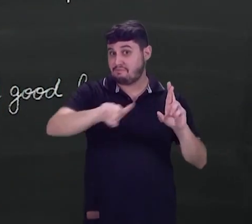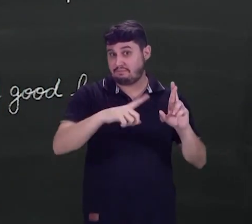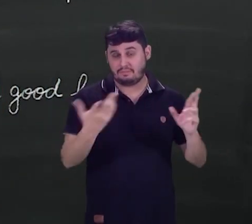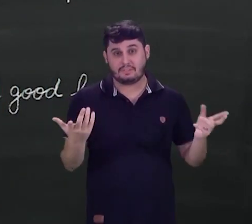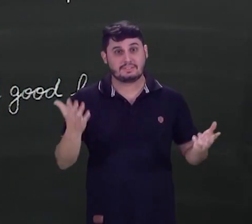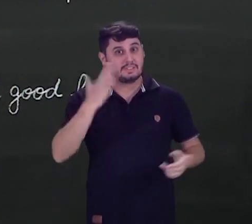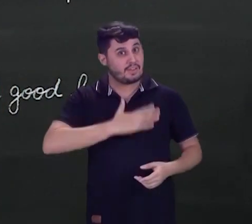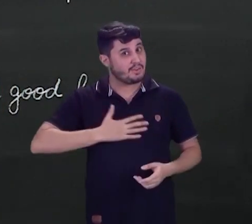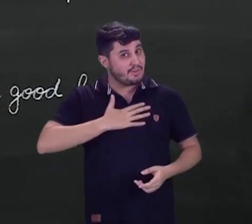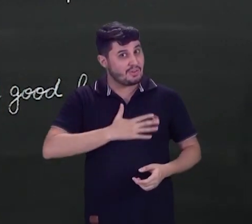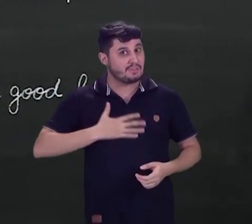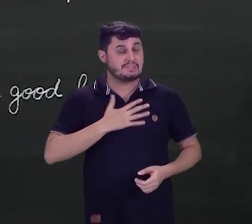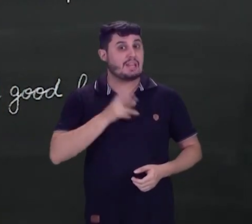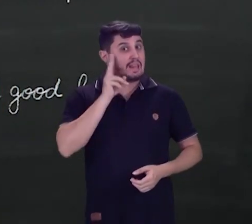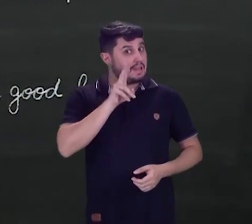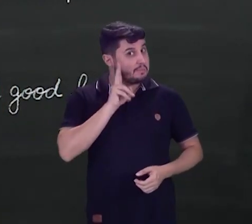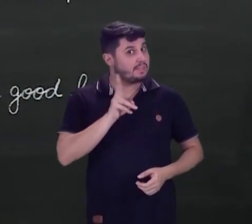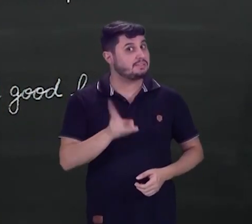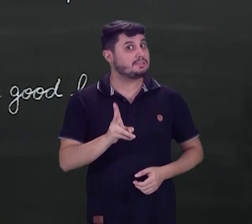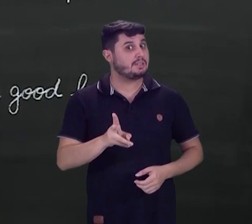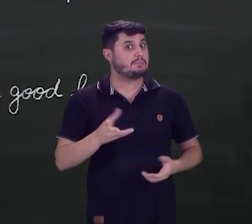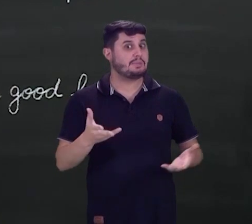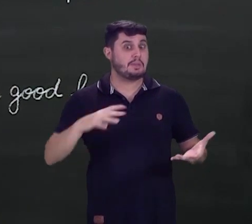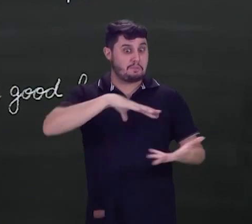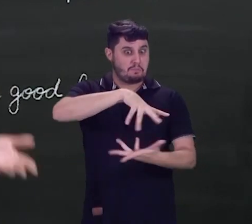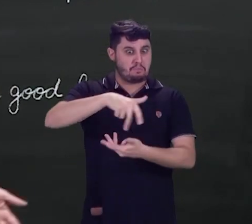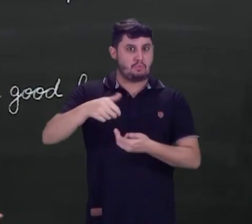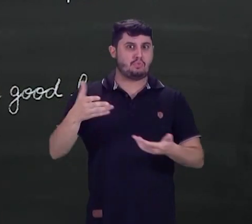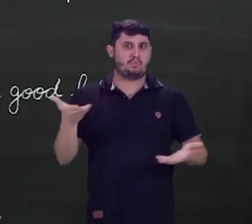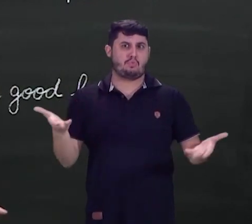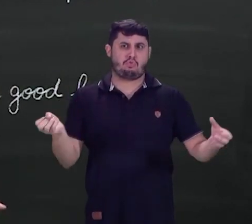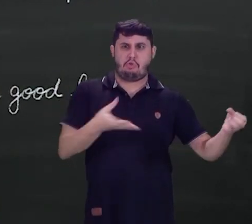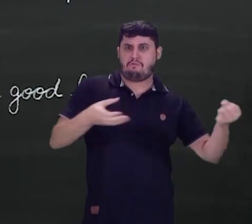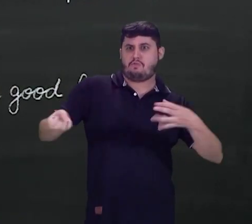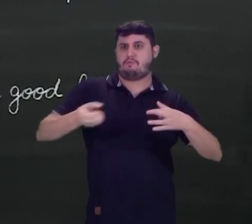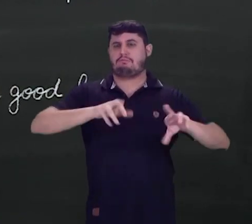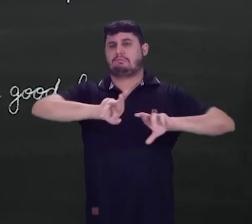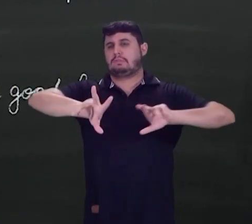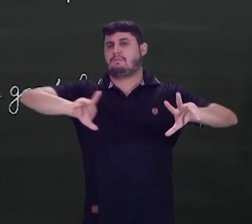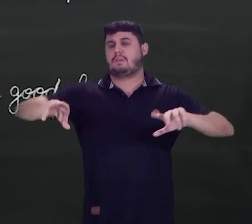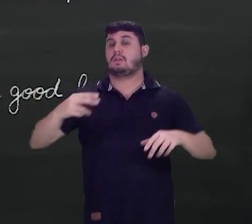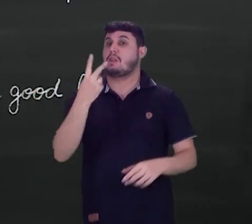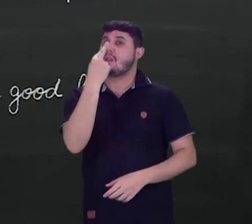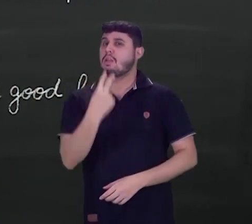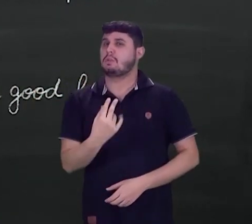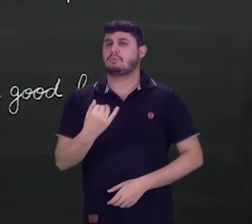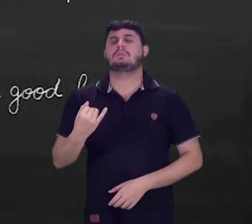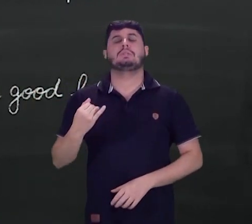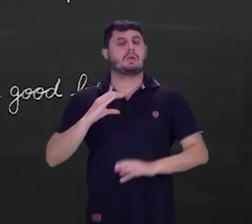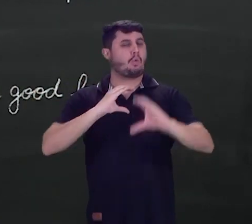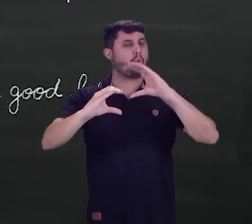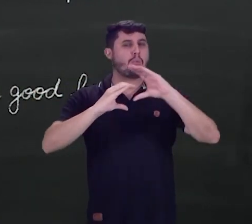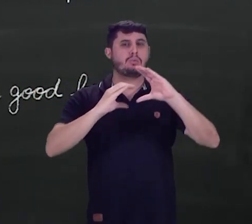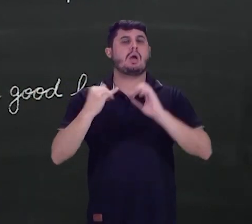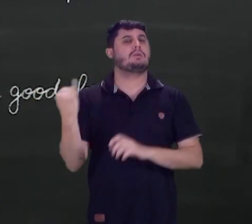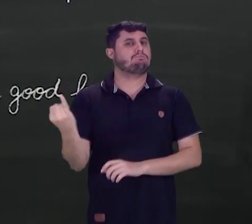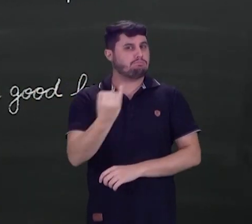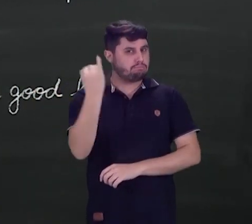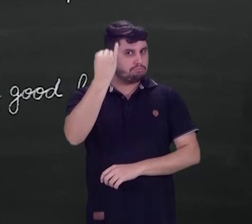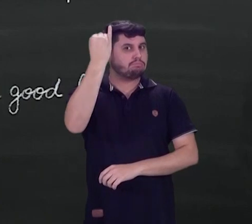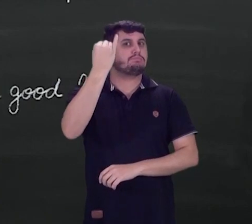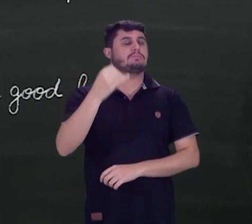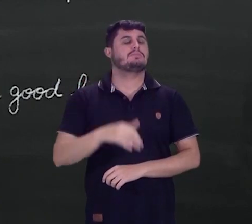tenham gostado. Vamos lembrar sempre que vivemos num mundo globalizado, em que a língua é uma ferramenta de